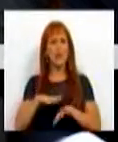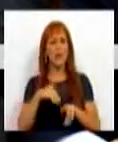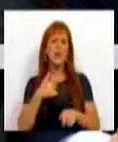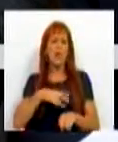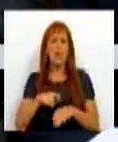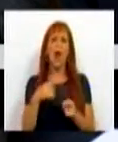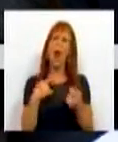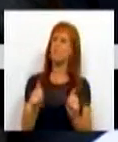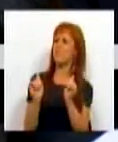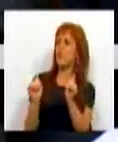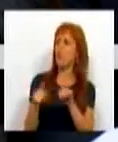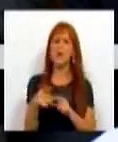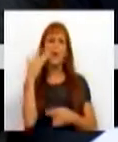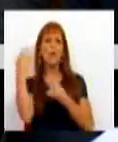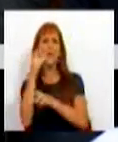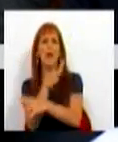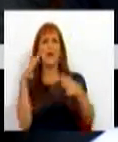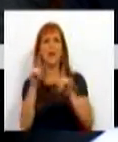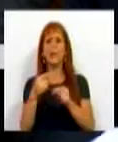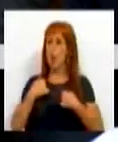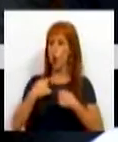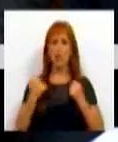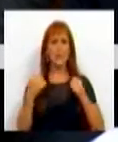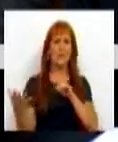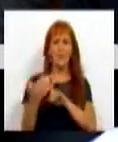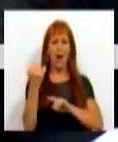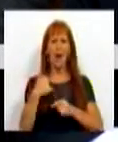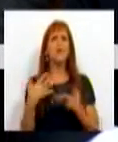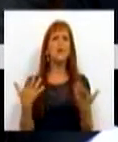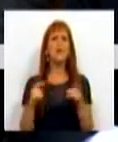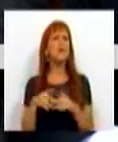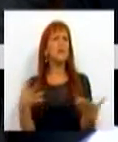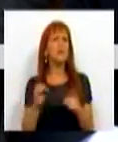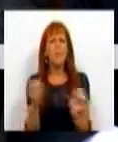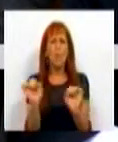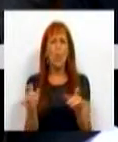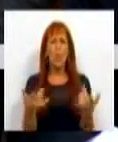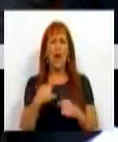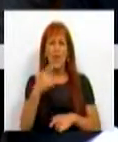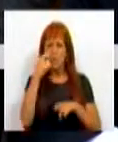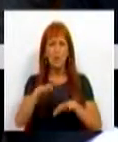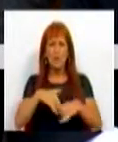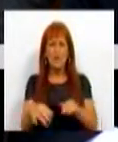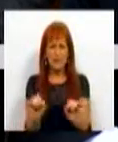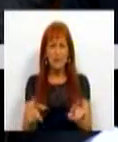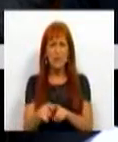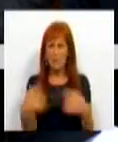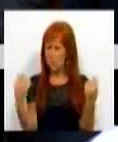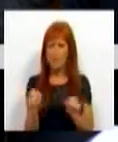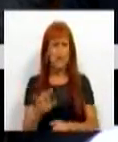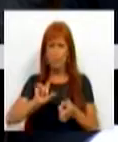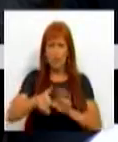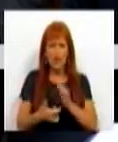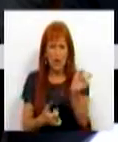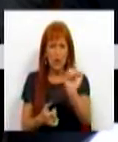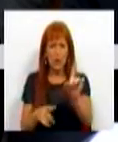e dizem, pá, porreiro, as exportações cresceram, então fomos nós que conseguimos isso. O nexo de causalidade não existe, os senhores nunca fizeram nada. Nunca tiveram um